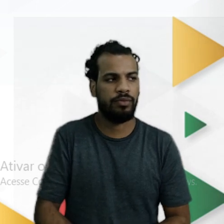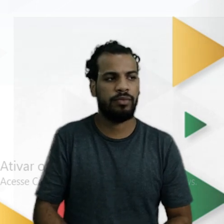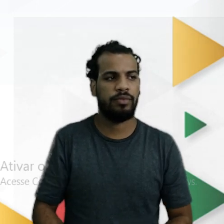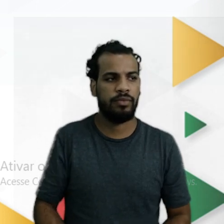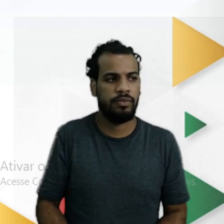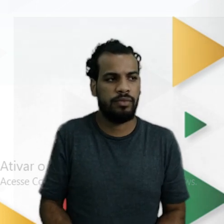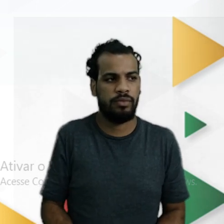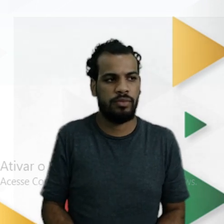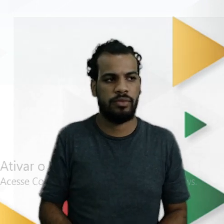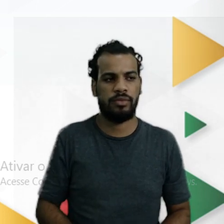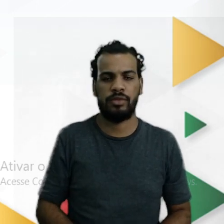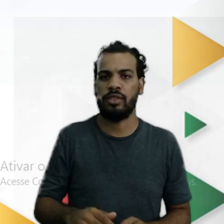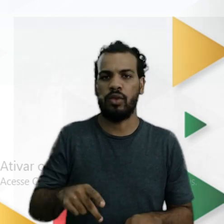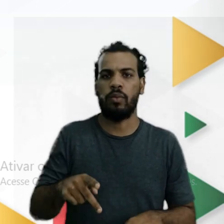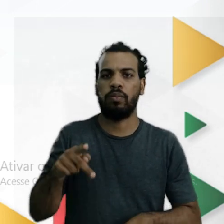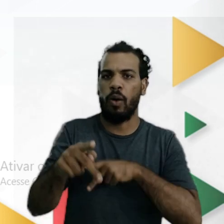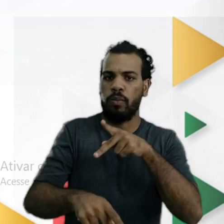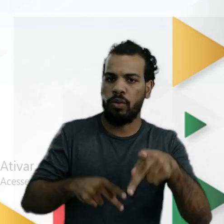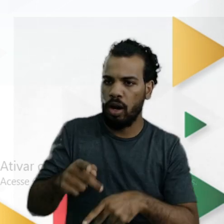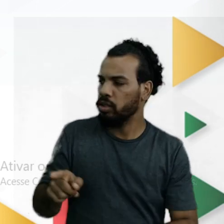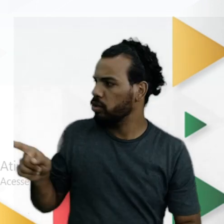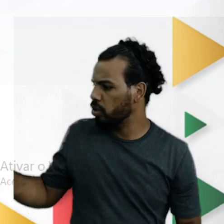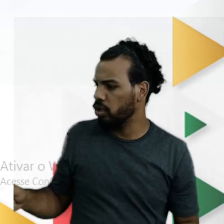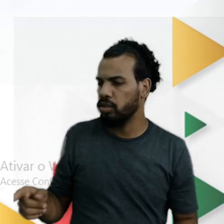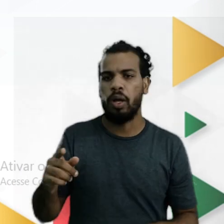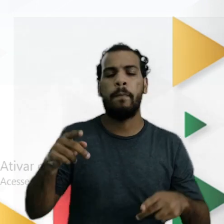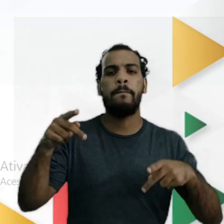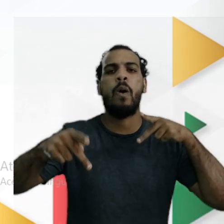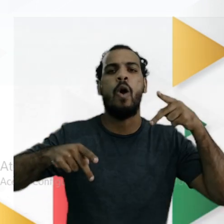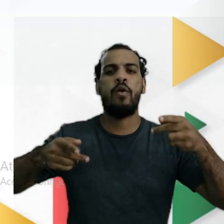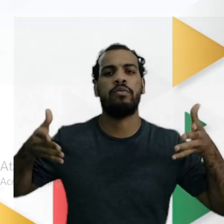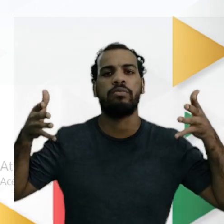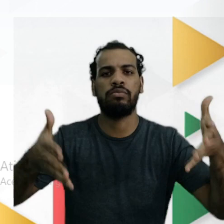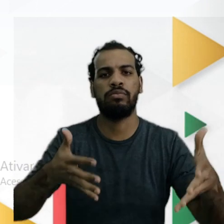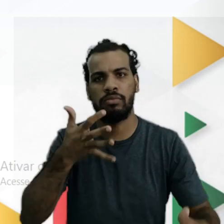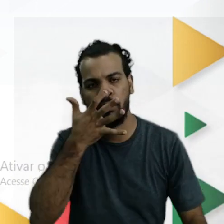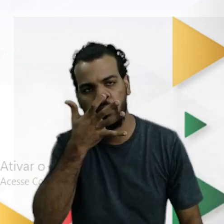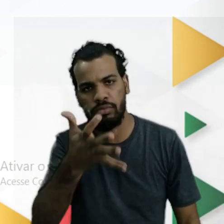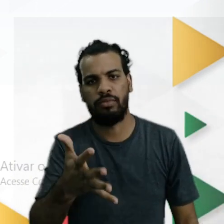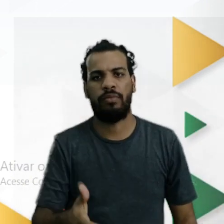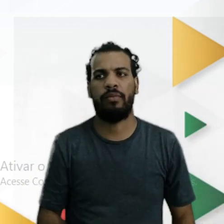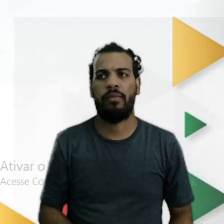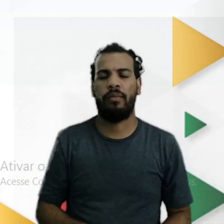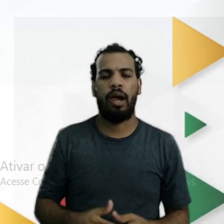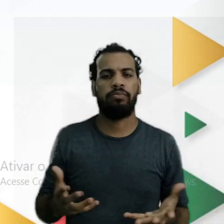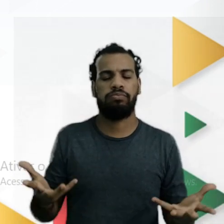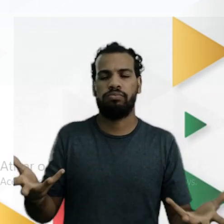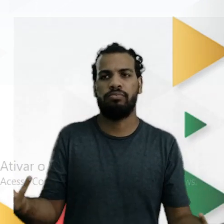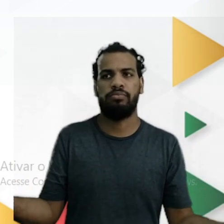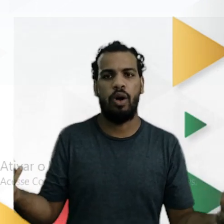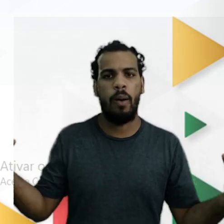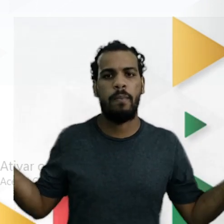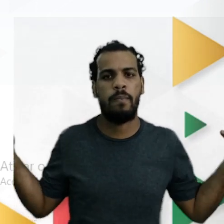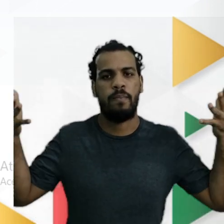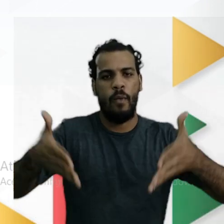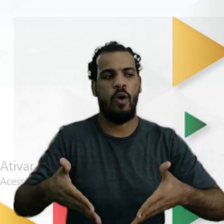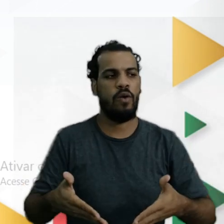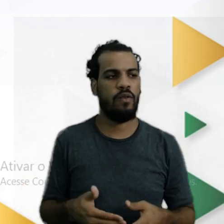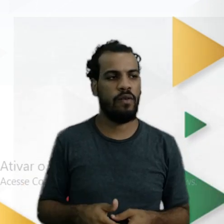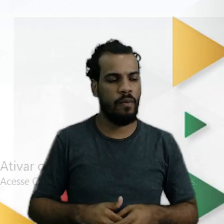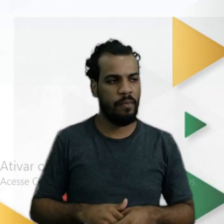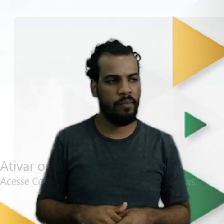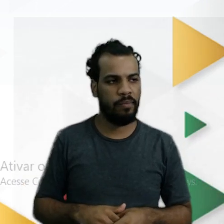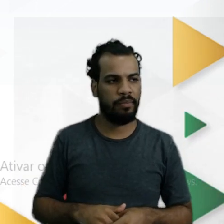né? Isso, popular, participação do povo, rica. E lembrar, professora, que quando a gente fala assim,